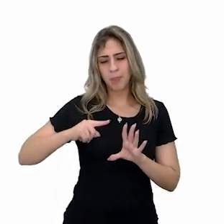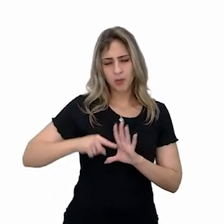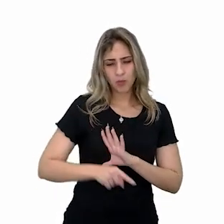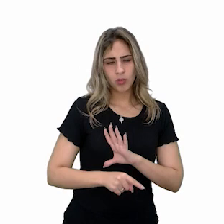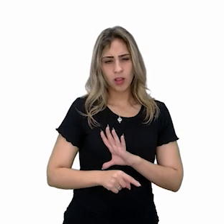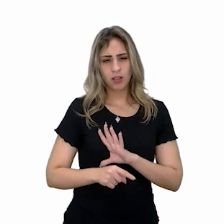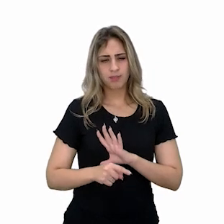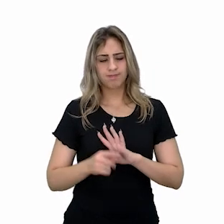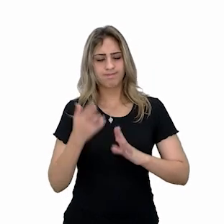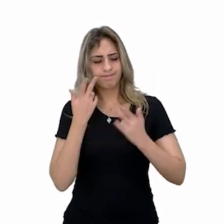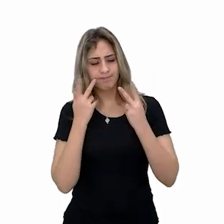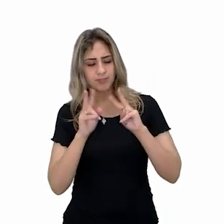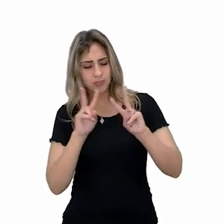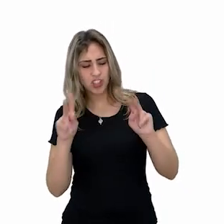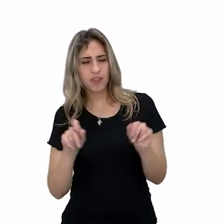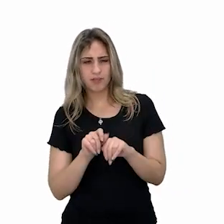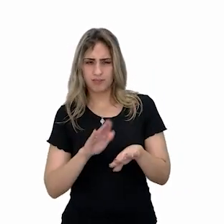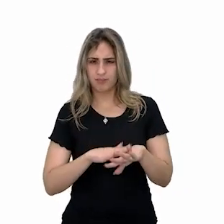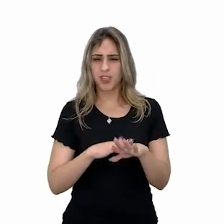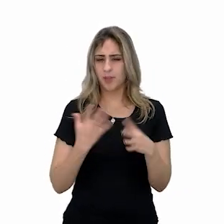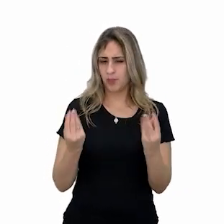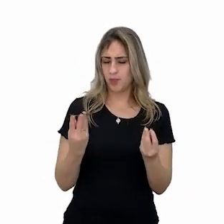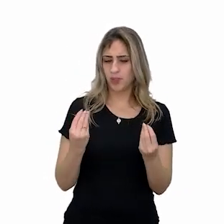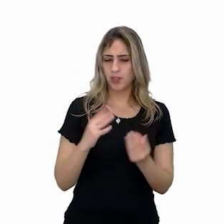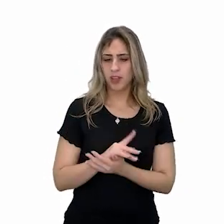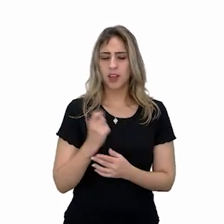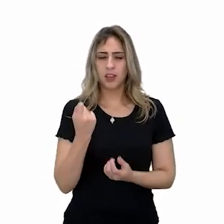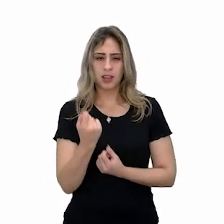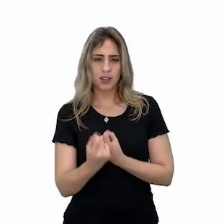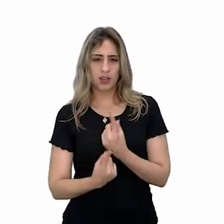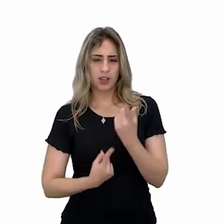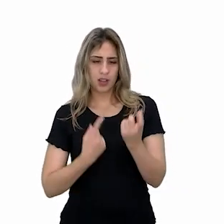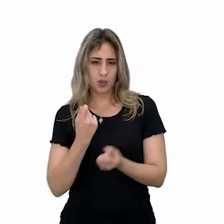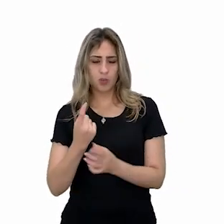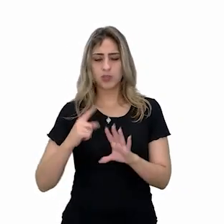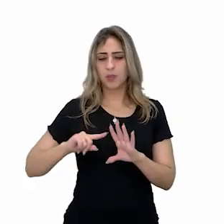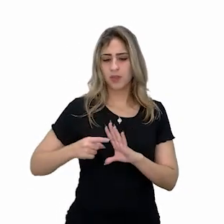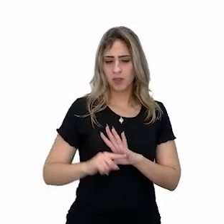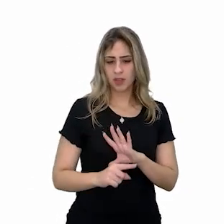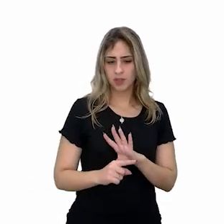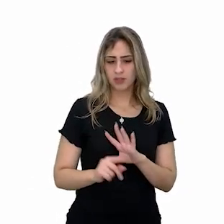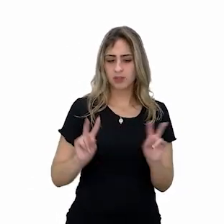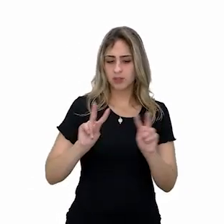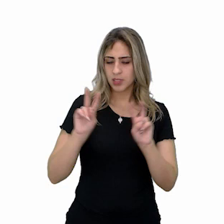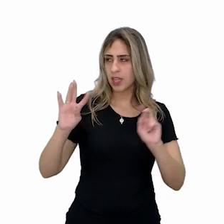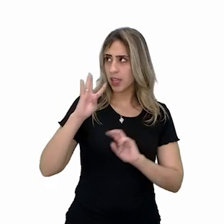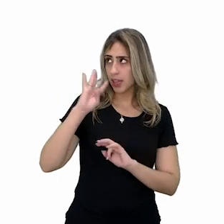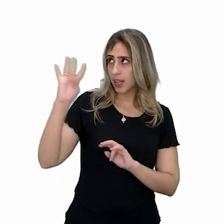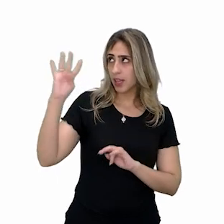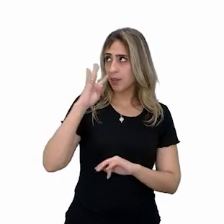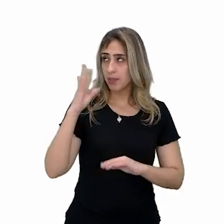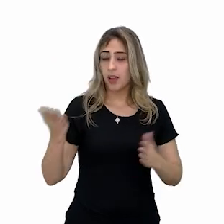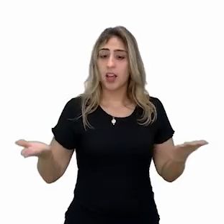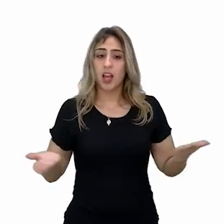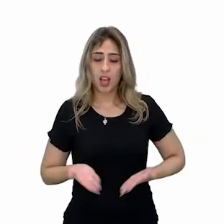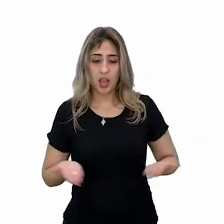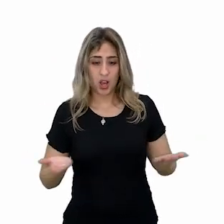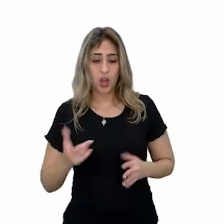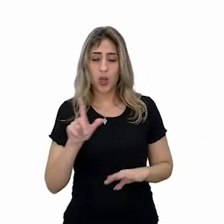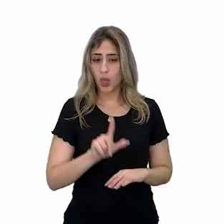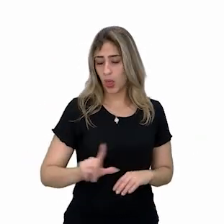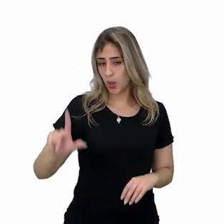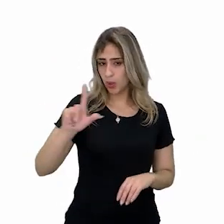já fizemos isso também, alguns aprofundamentos em temáticas.